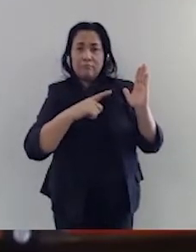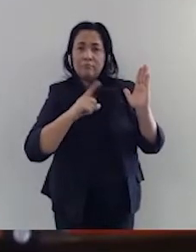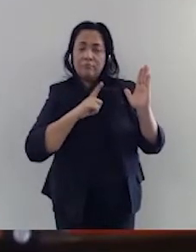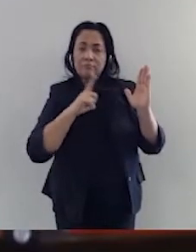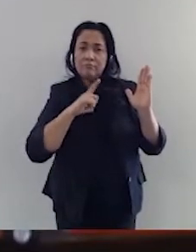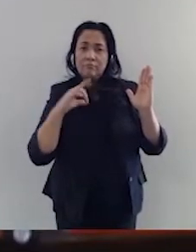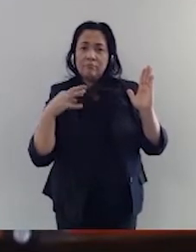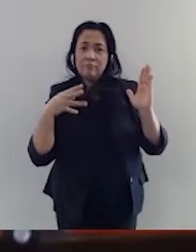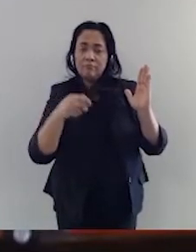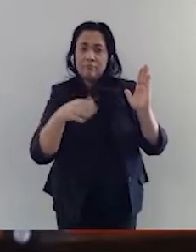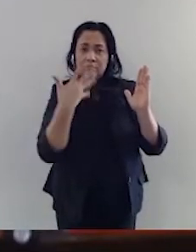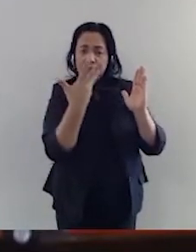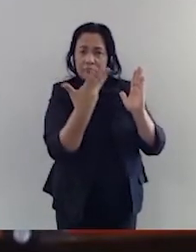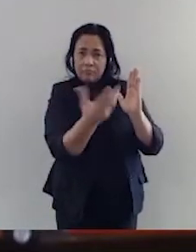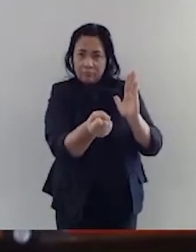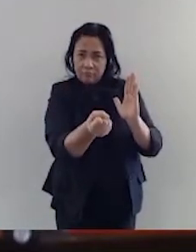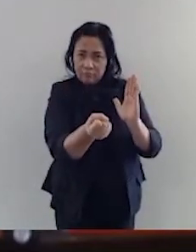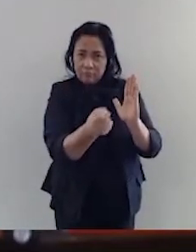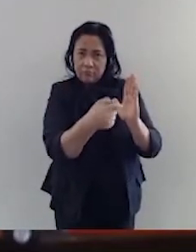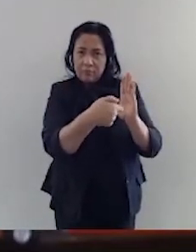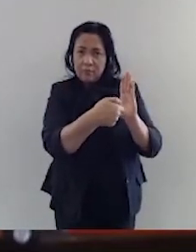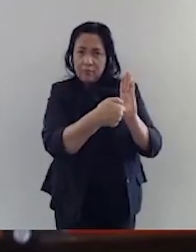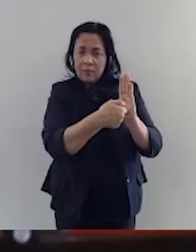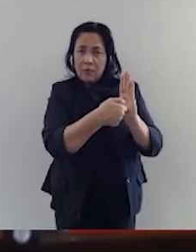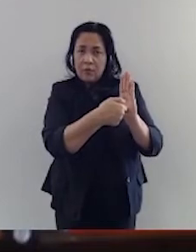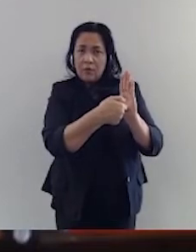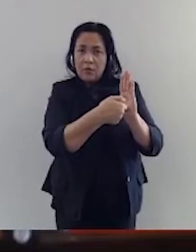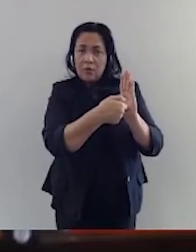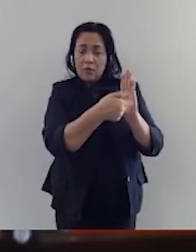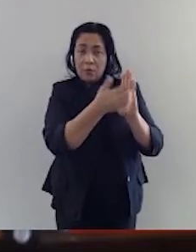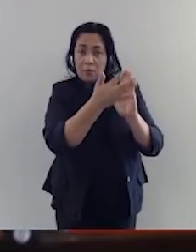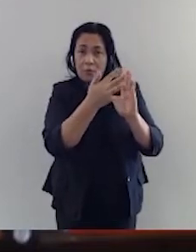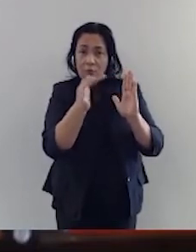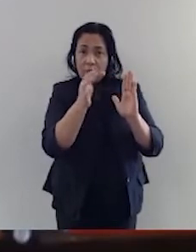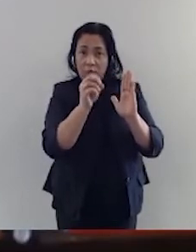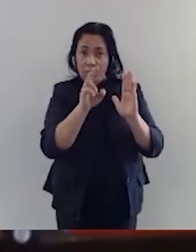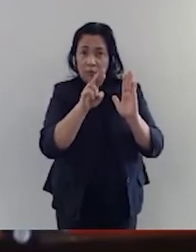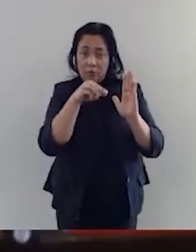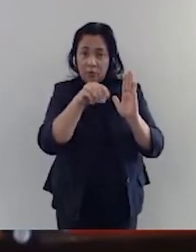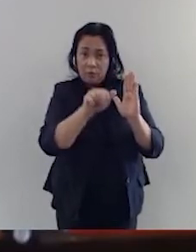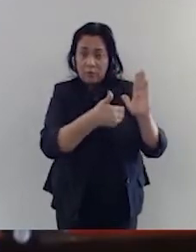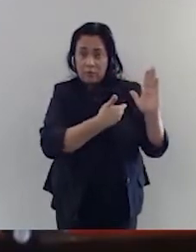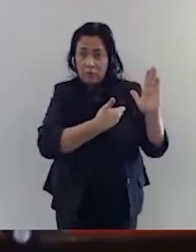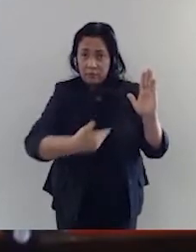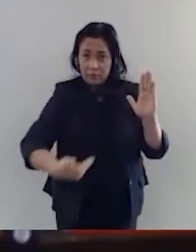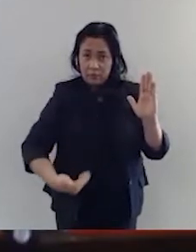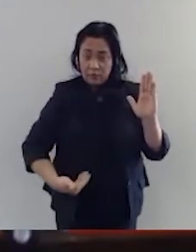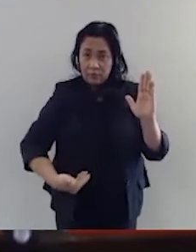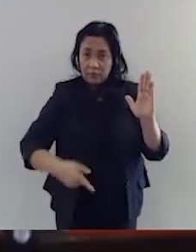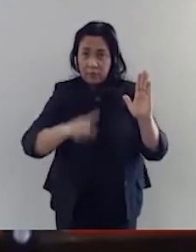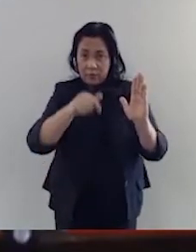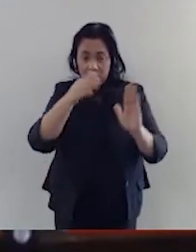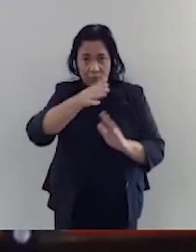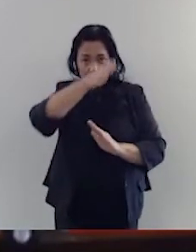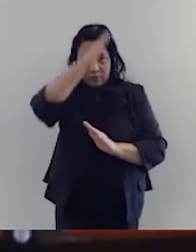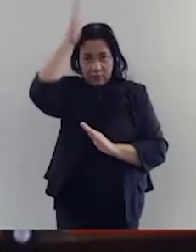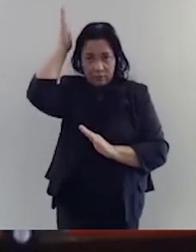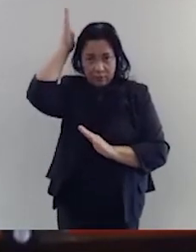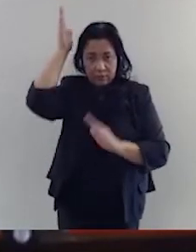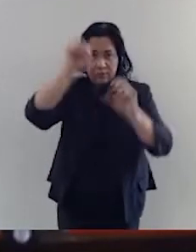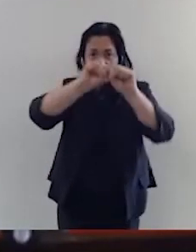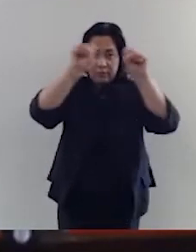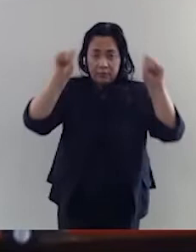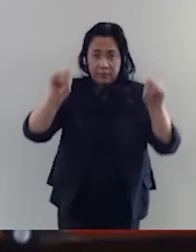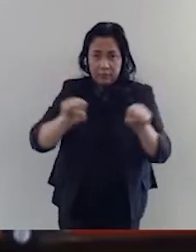absorção como forma de governo da República, do sistema